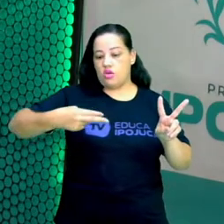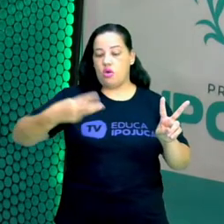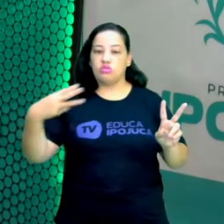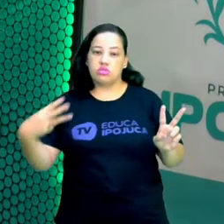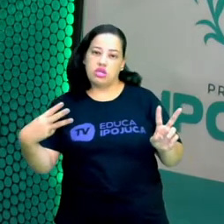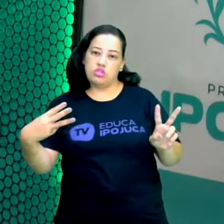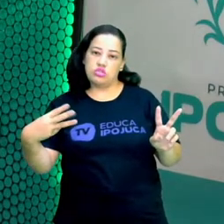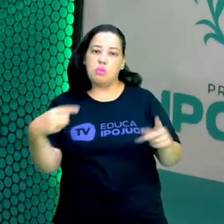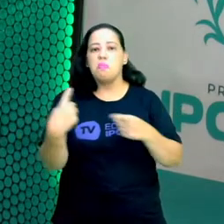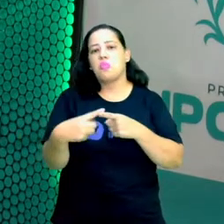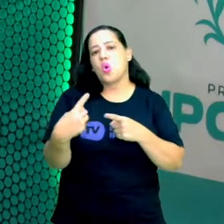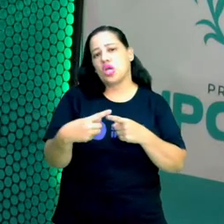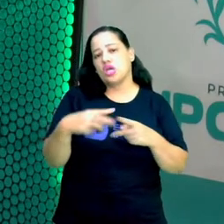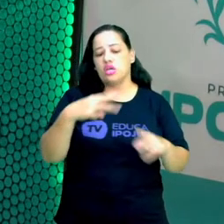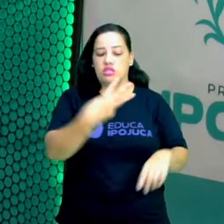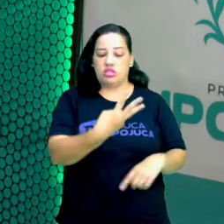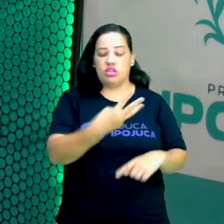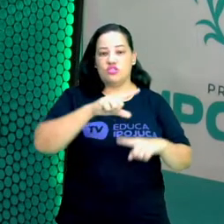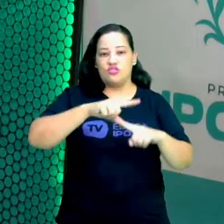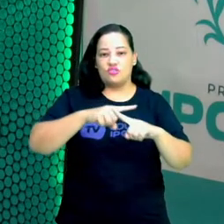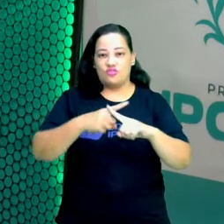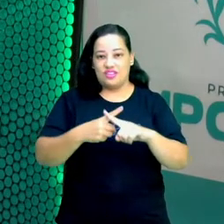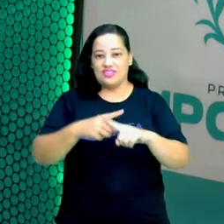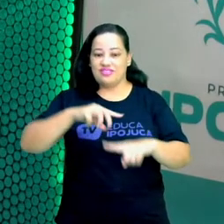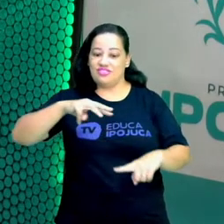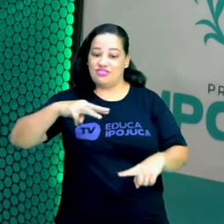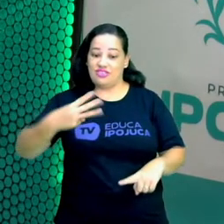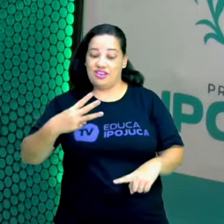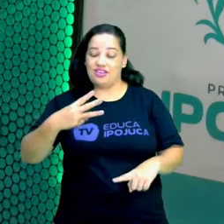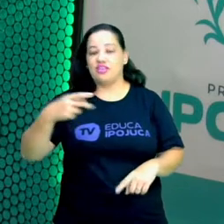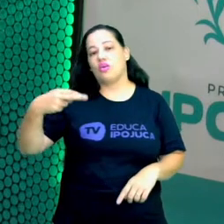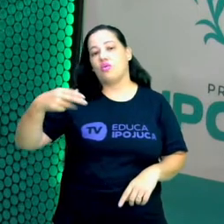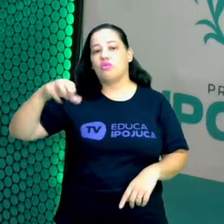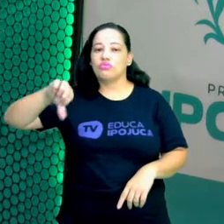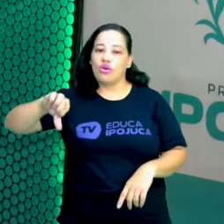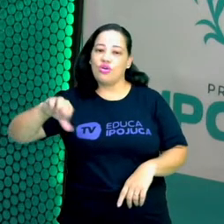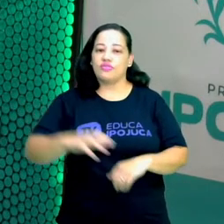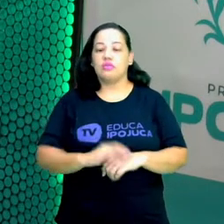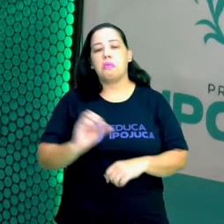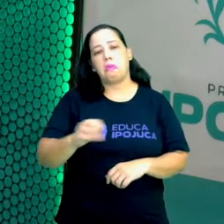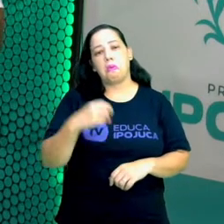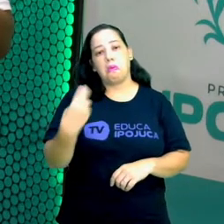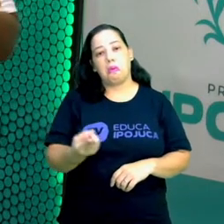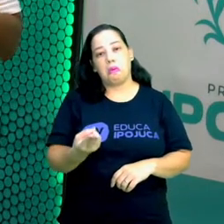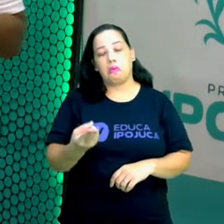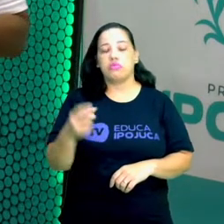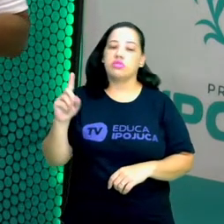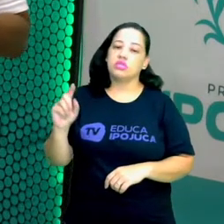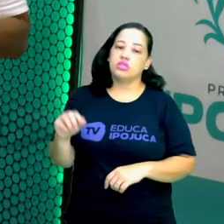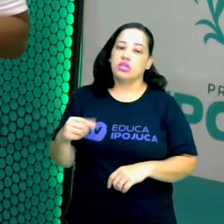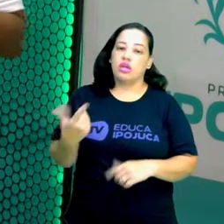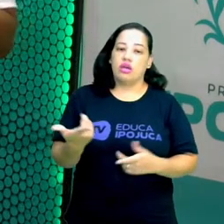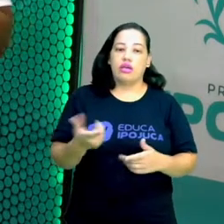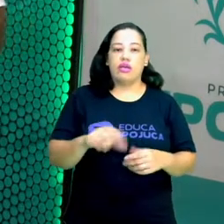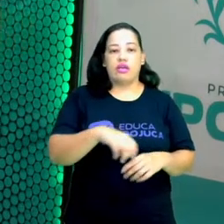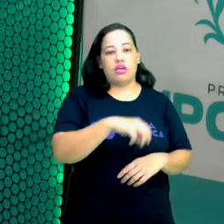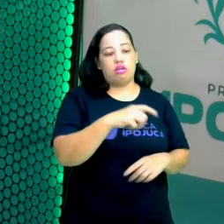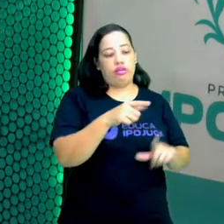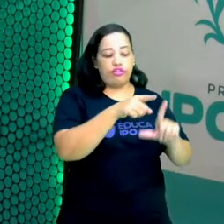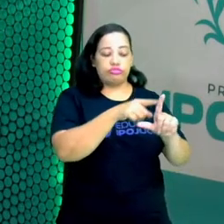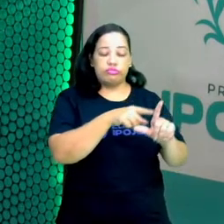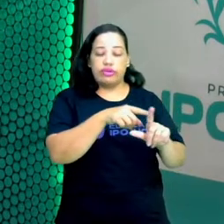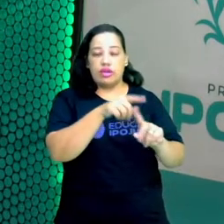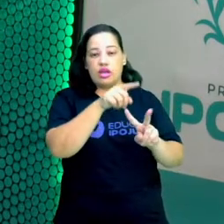pois 3 vezes 3 é igual a 9. Ou poderíamos escrever assim, que a raiz quadrada de 9 é